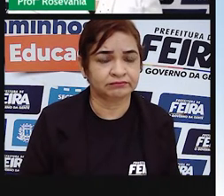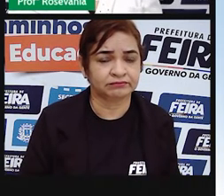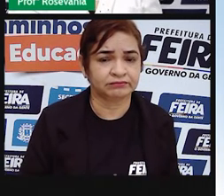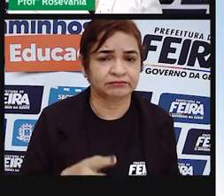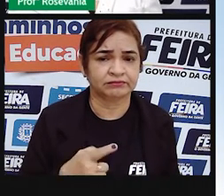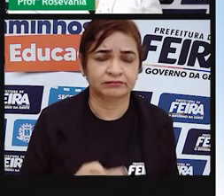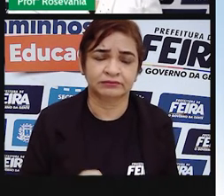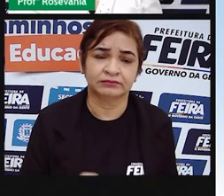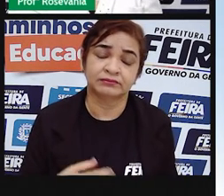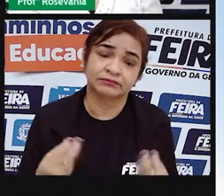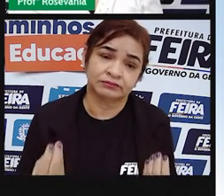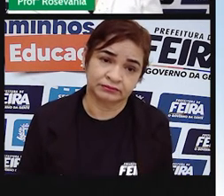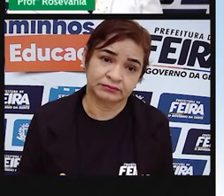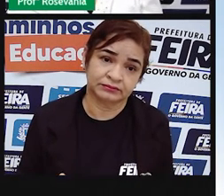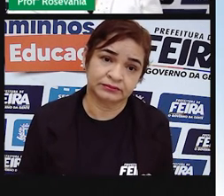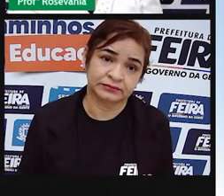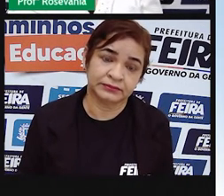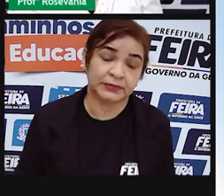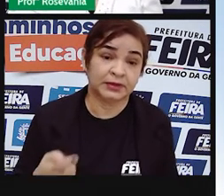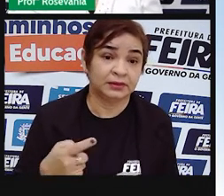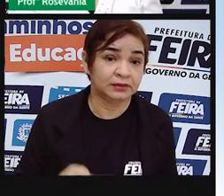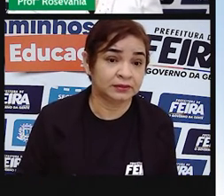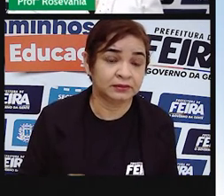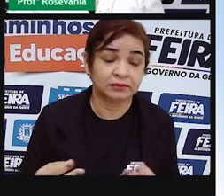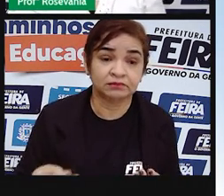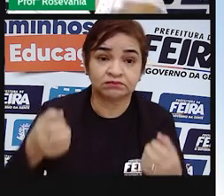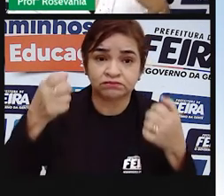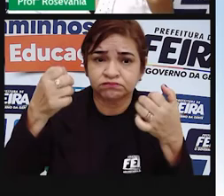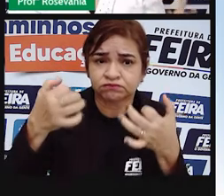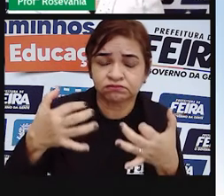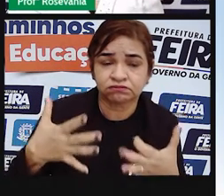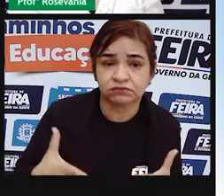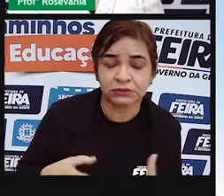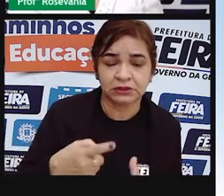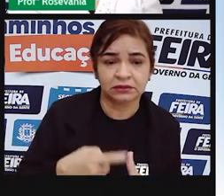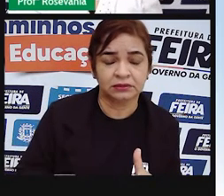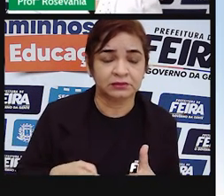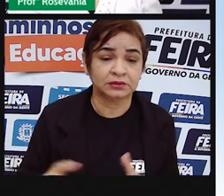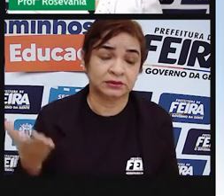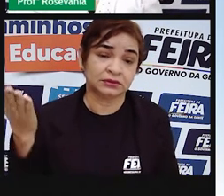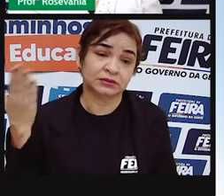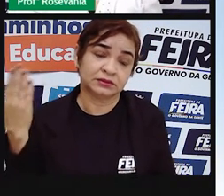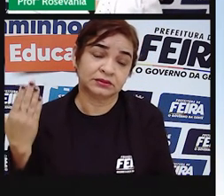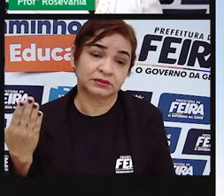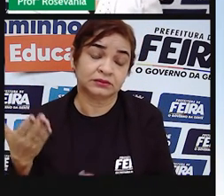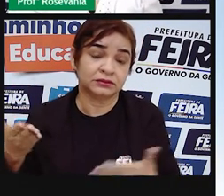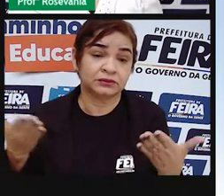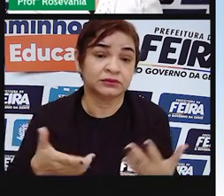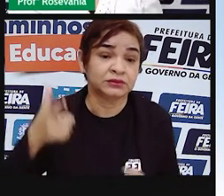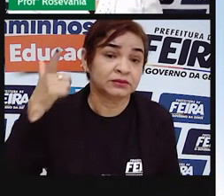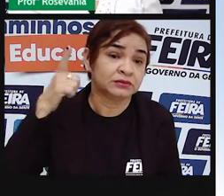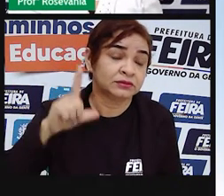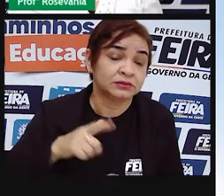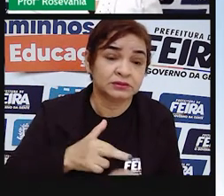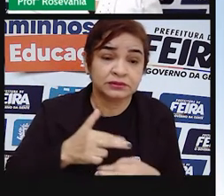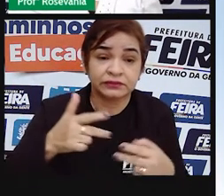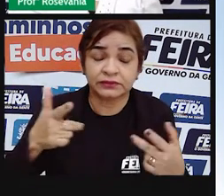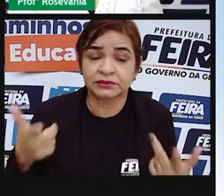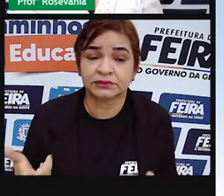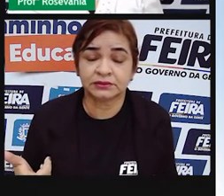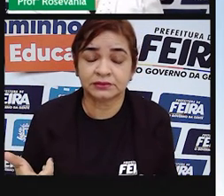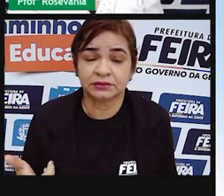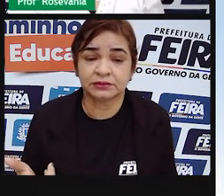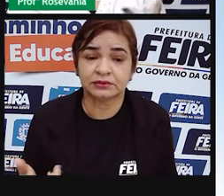povo, que já sofre tanto, e que a gente conseguiu conquistar vários direitos, está pedindo de novo para a gente